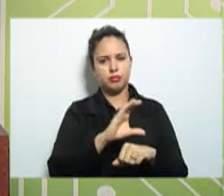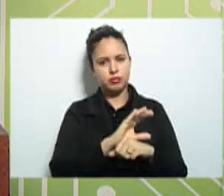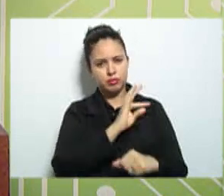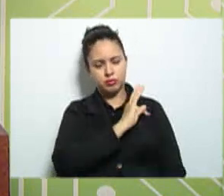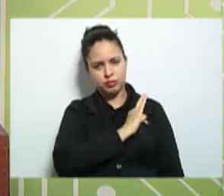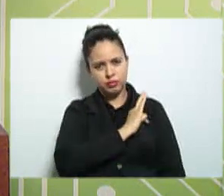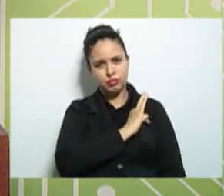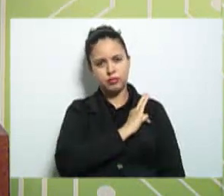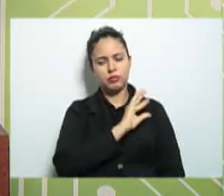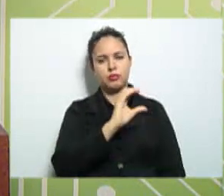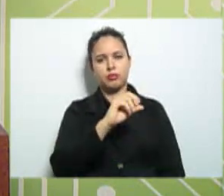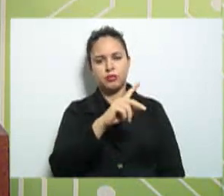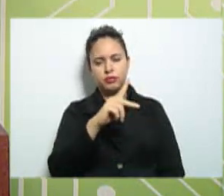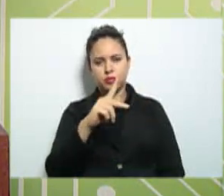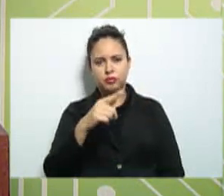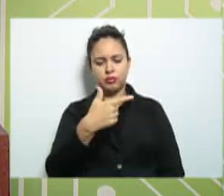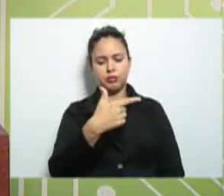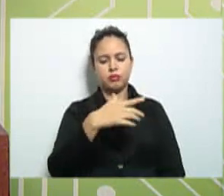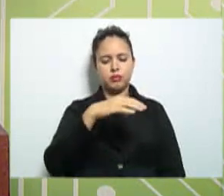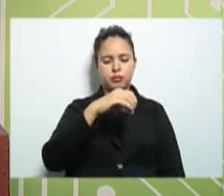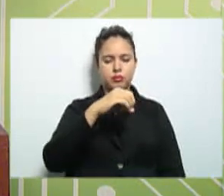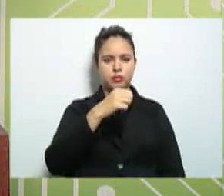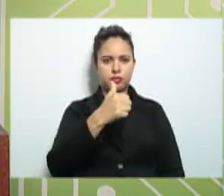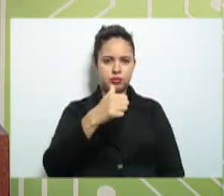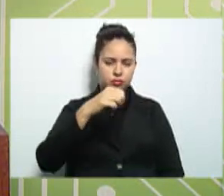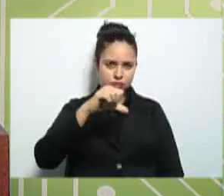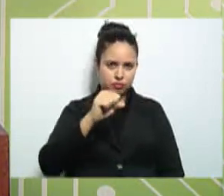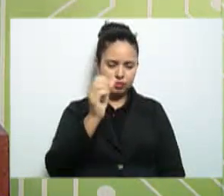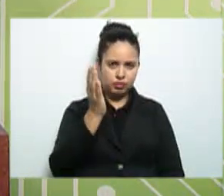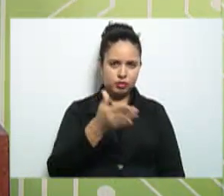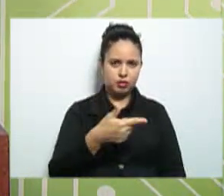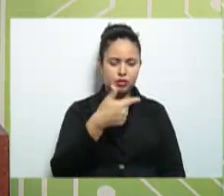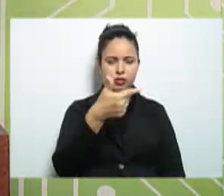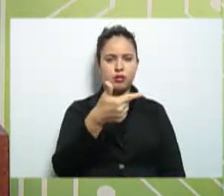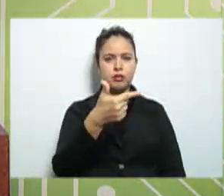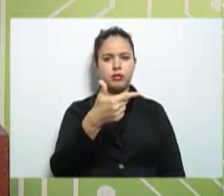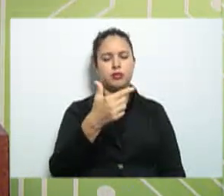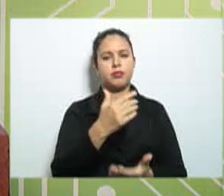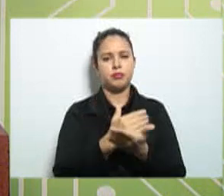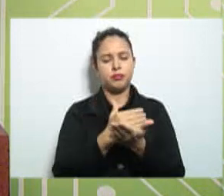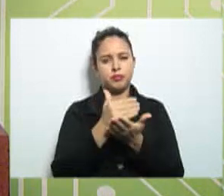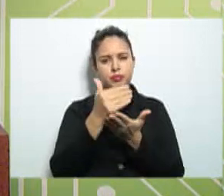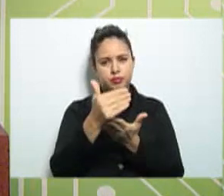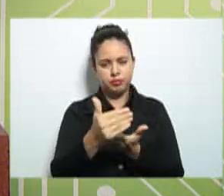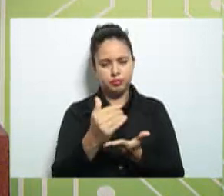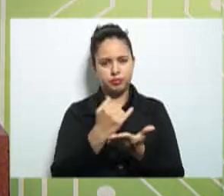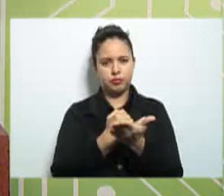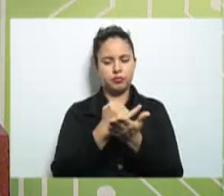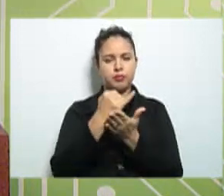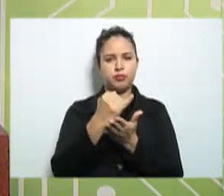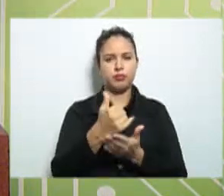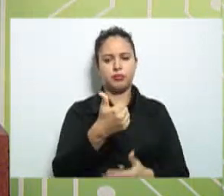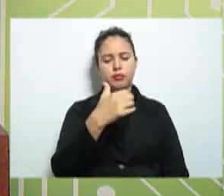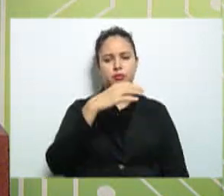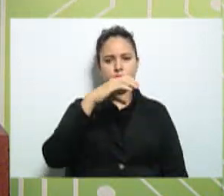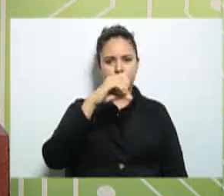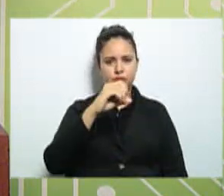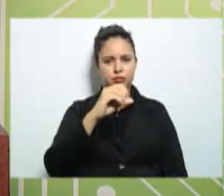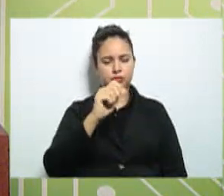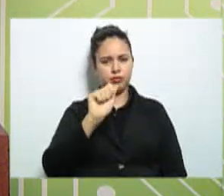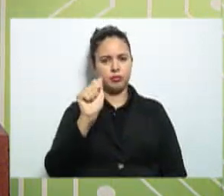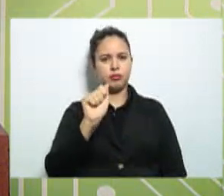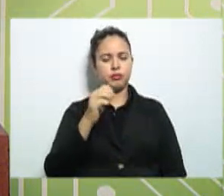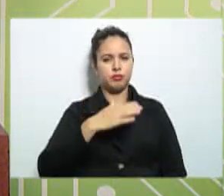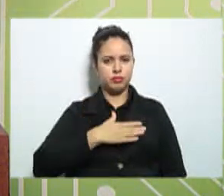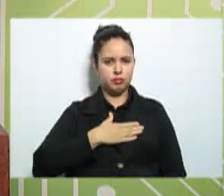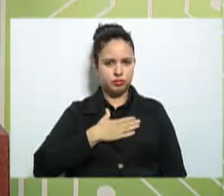cooperativismo, turma 2018/2, teve início no dia 10 de agosto de 2018,